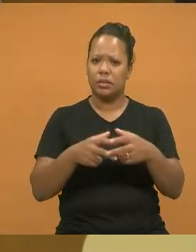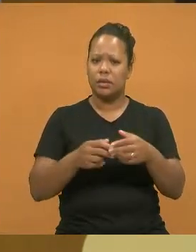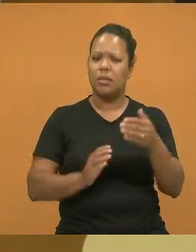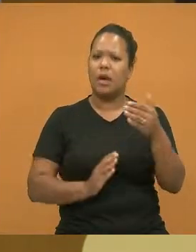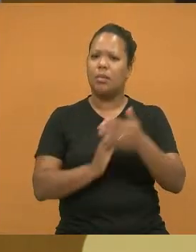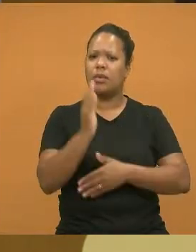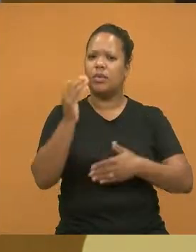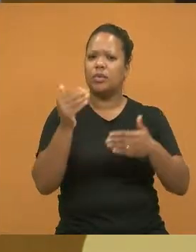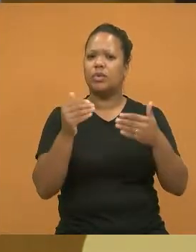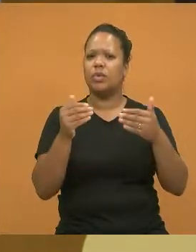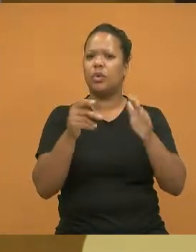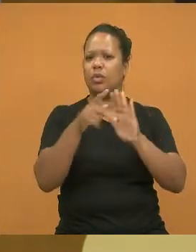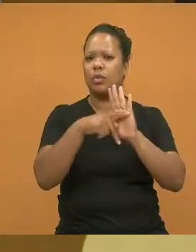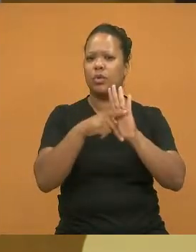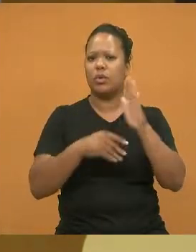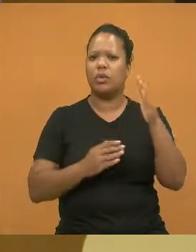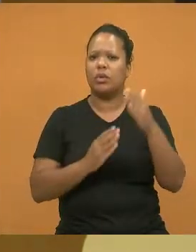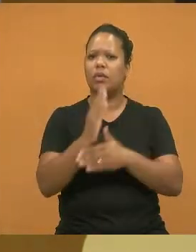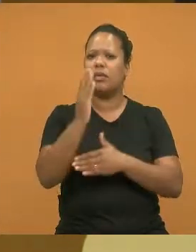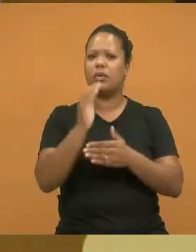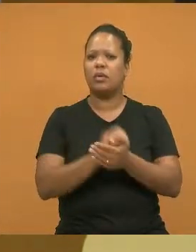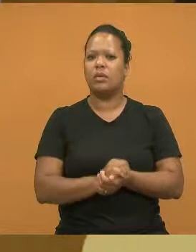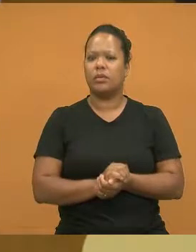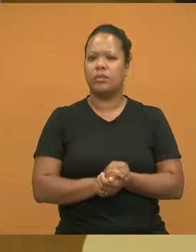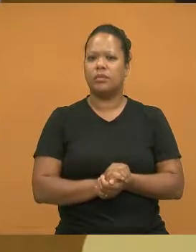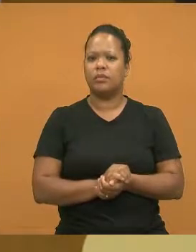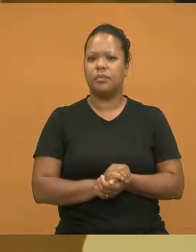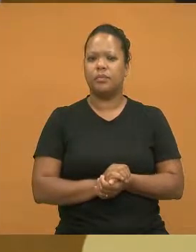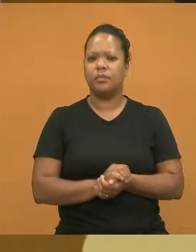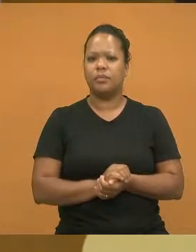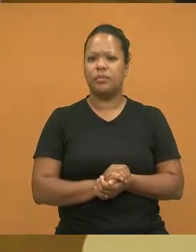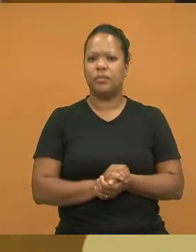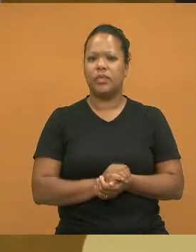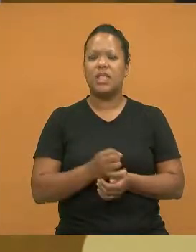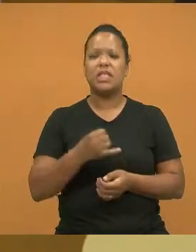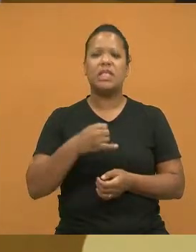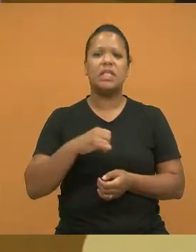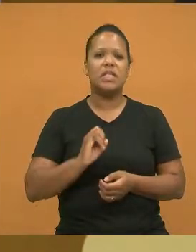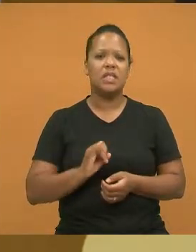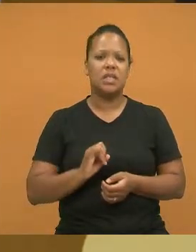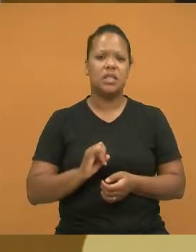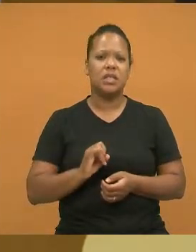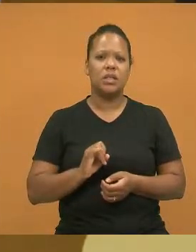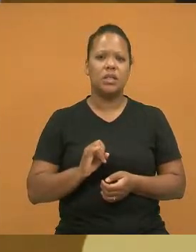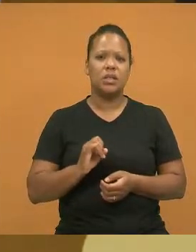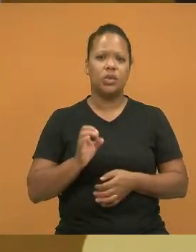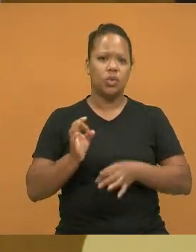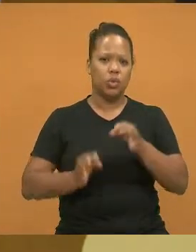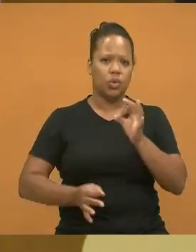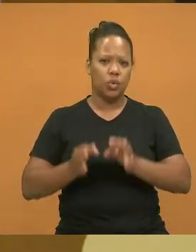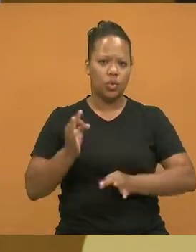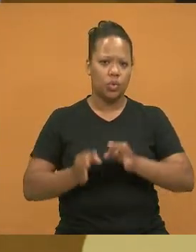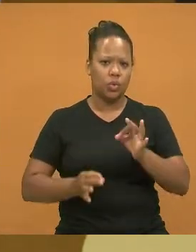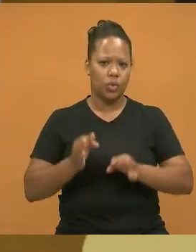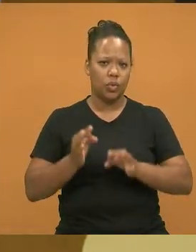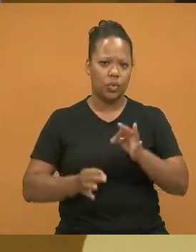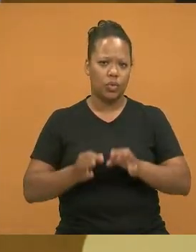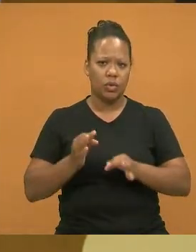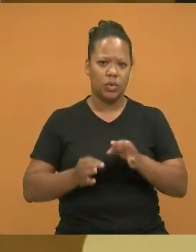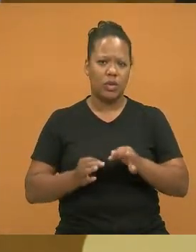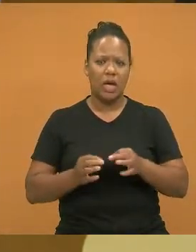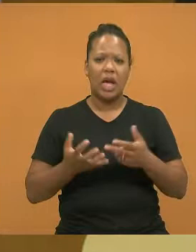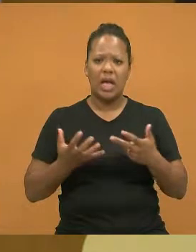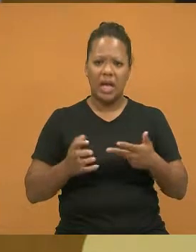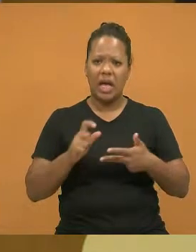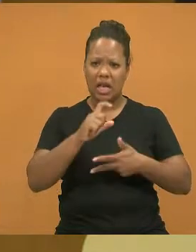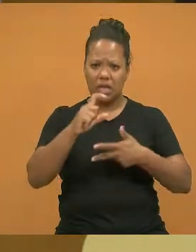e logo em seguida soltou uma liminar. Então, eu acho que se juiz aqui da cidade quer legislar ou quer ter função de